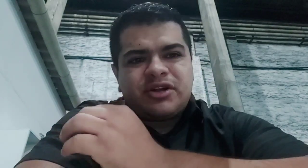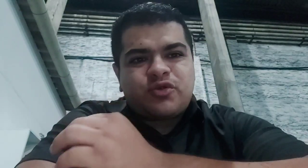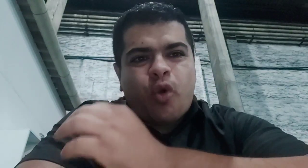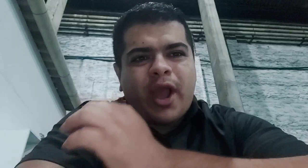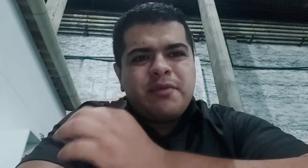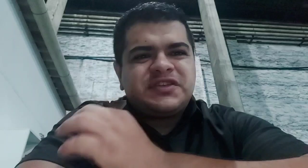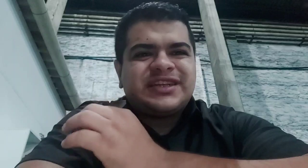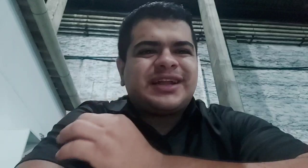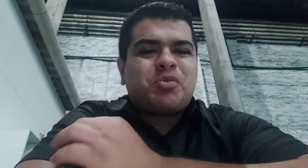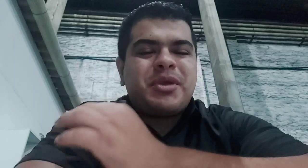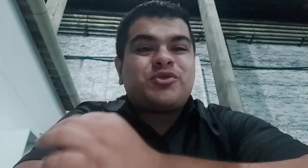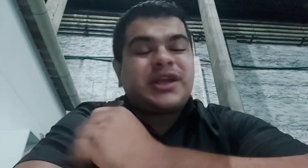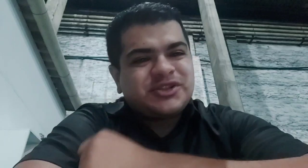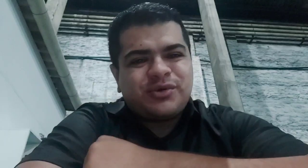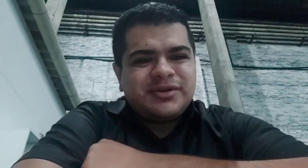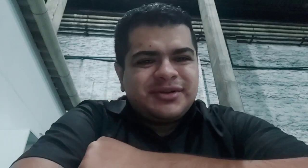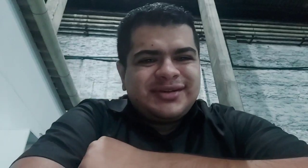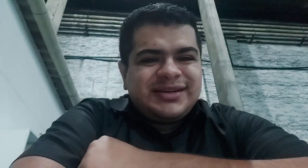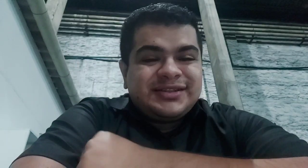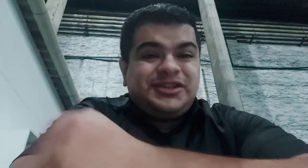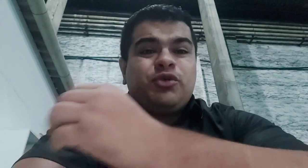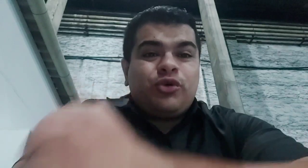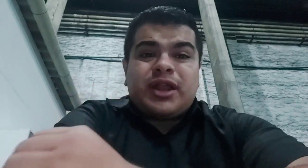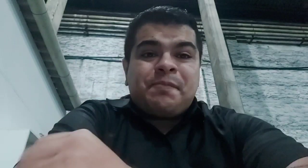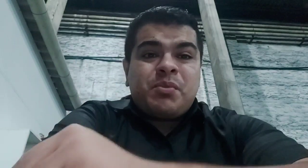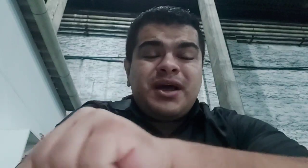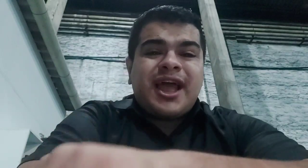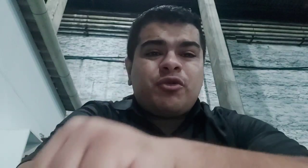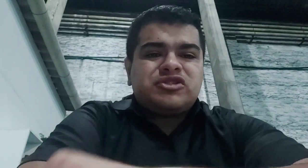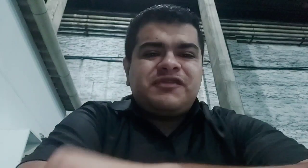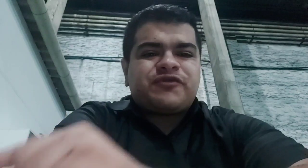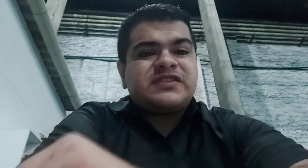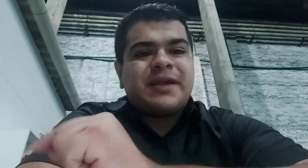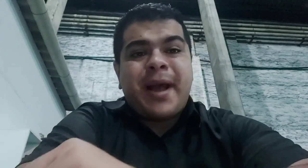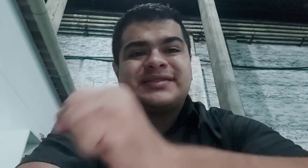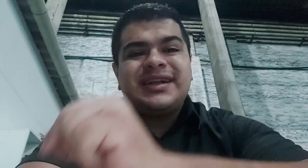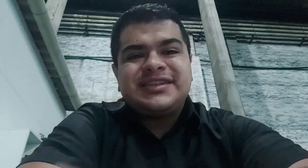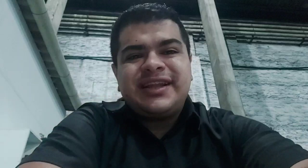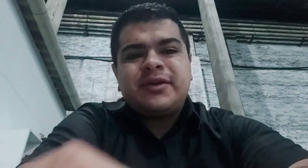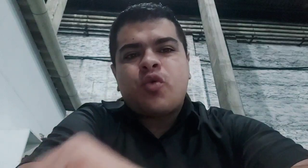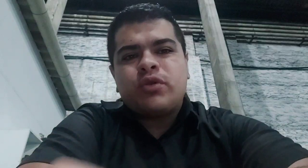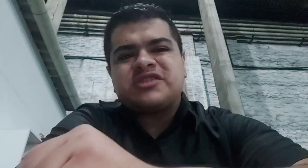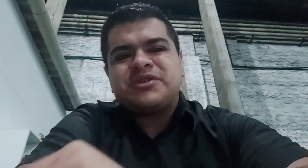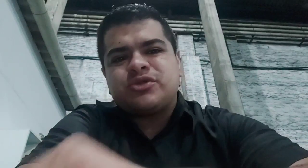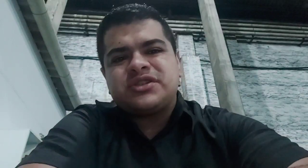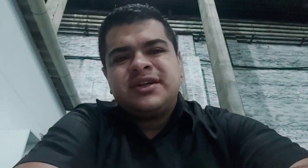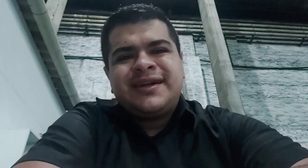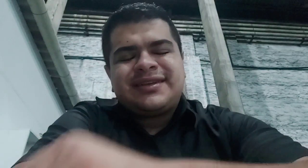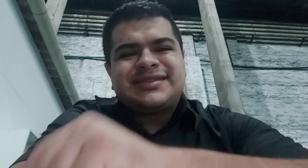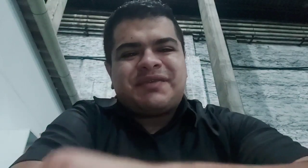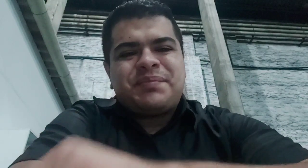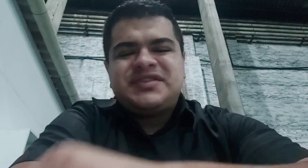Observem que nós corremos neste exato momento o risco de o Lula mandar inclusive as Forças Armadas agirem contra as